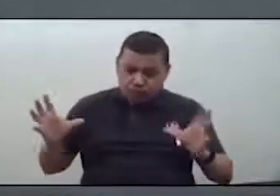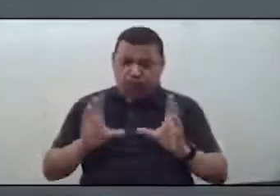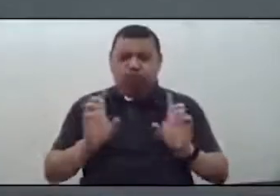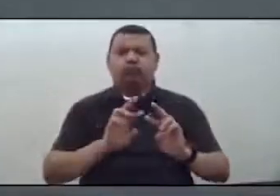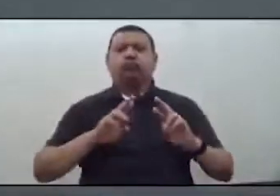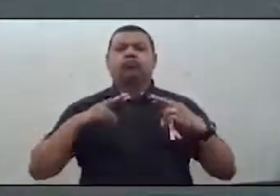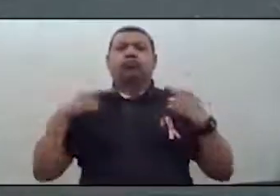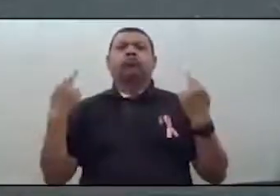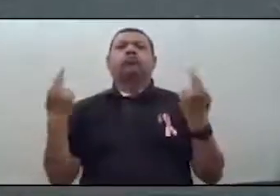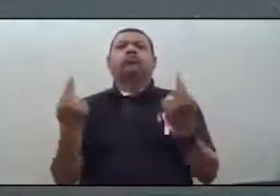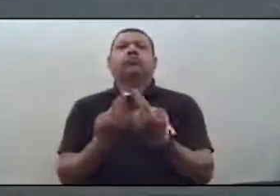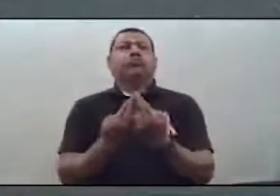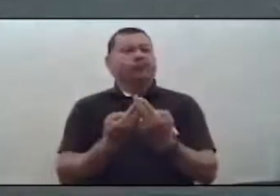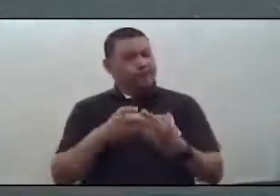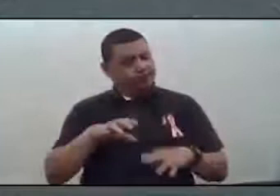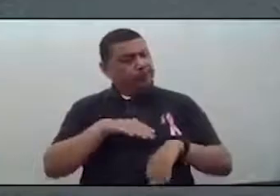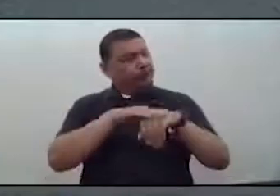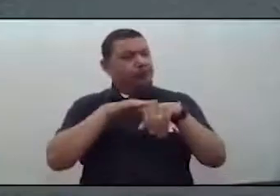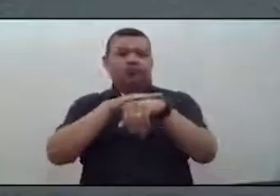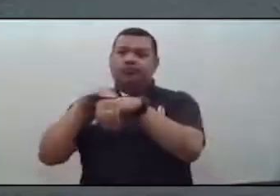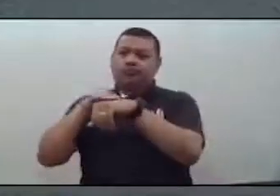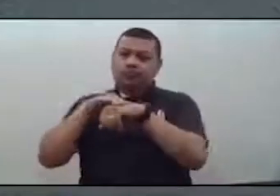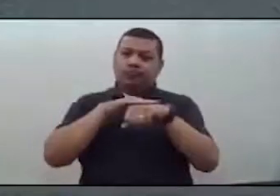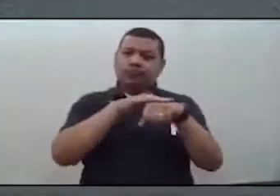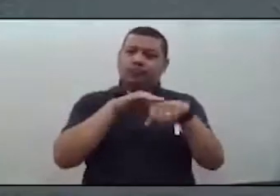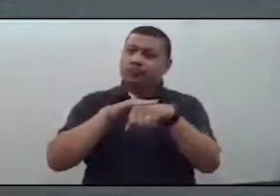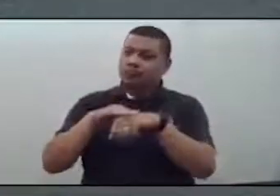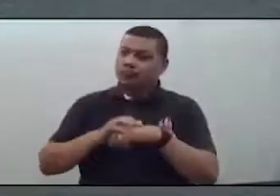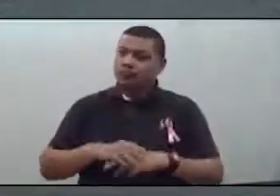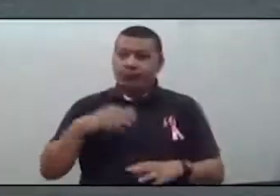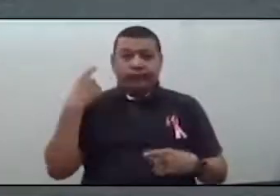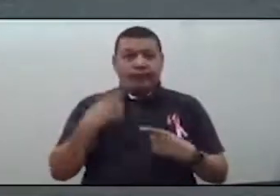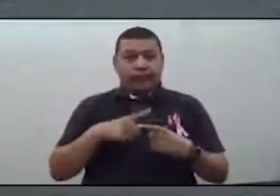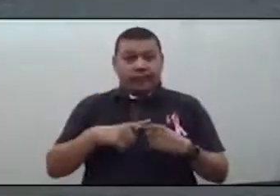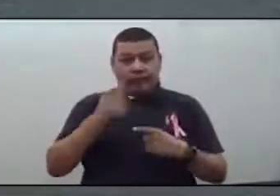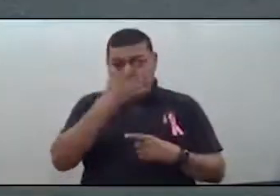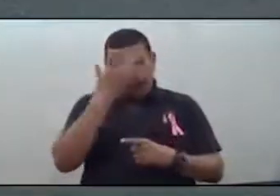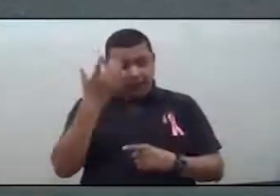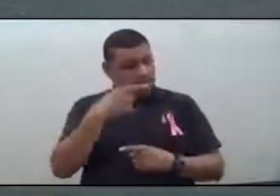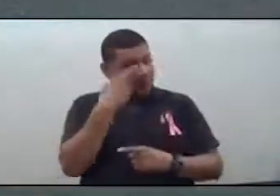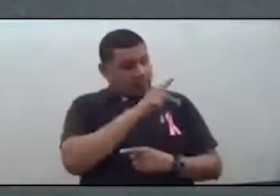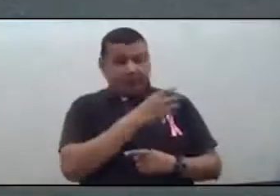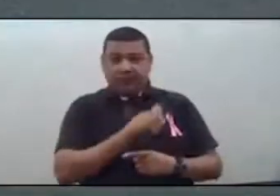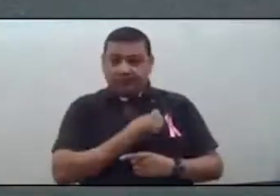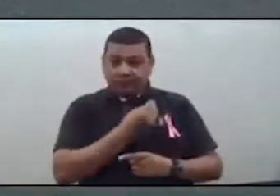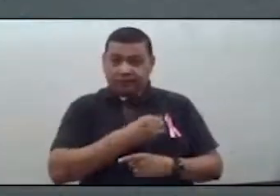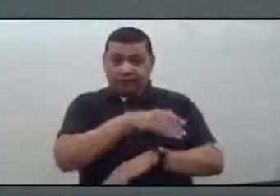ou particular, tem que estar nessa reunião para que o pessoal da Avenida Recife seja